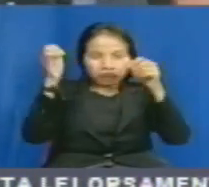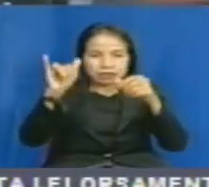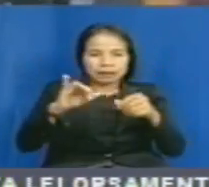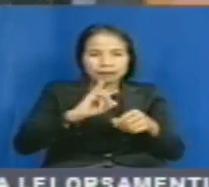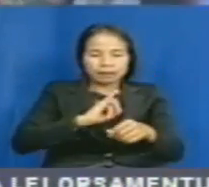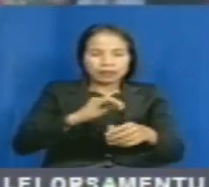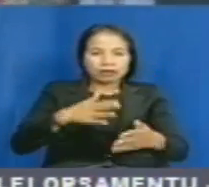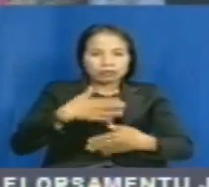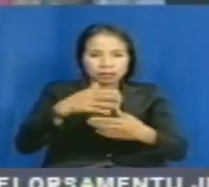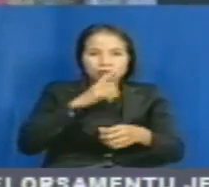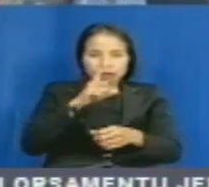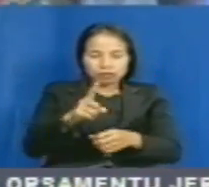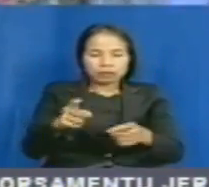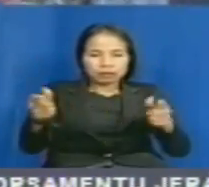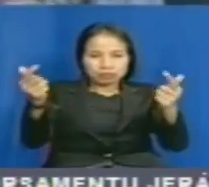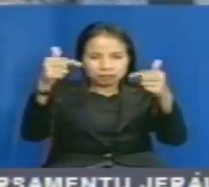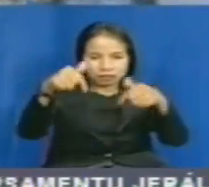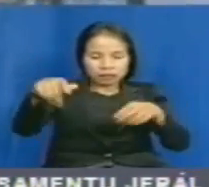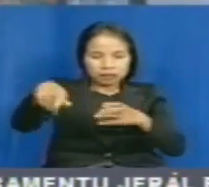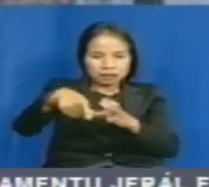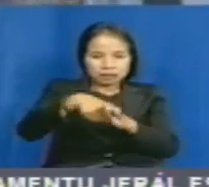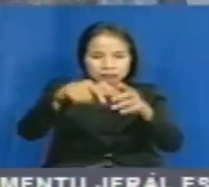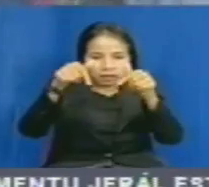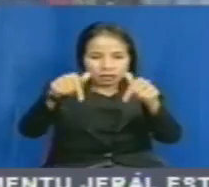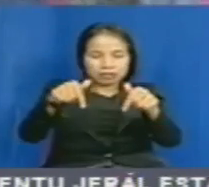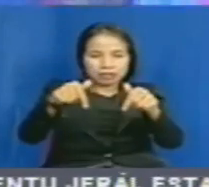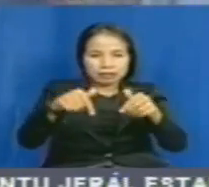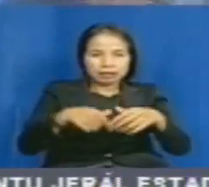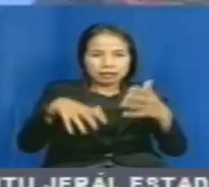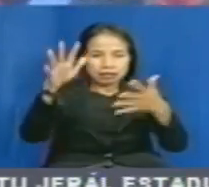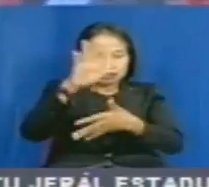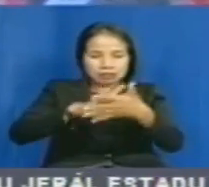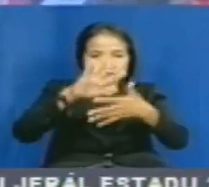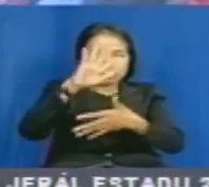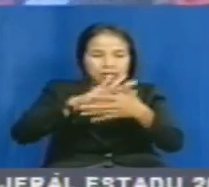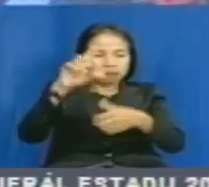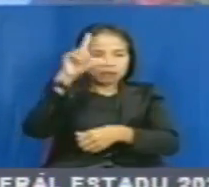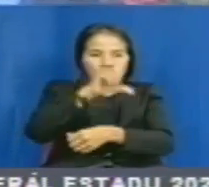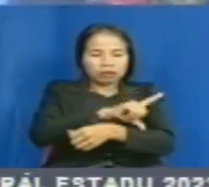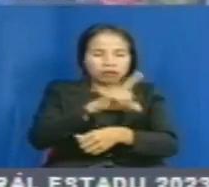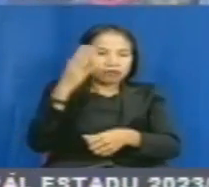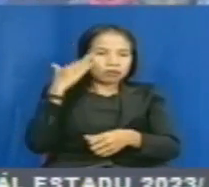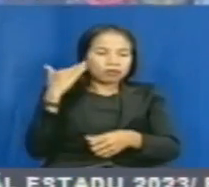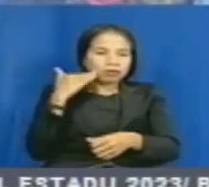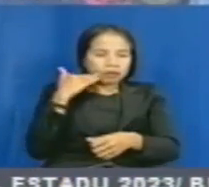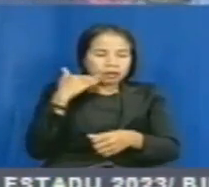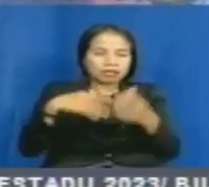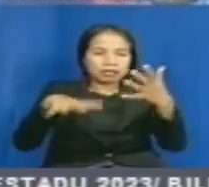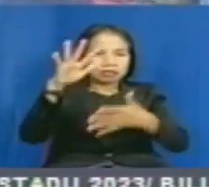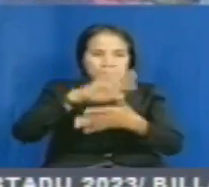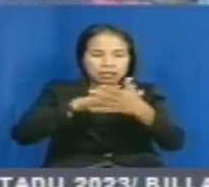contente te teves, mai marca presença ene, ya celebração loro em Coreia, celebração 20 anos de